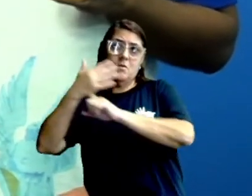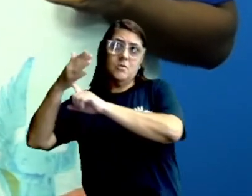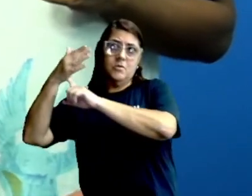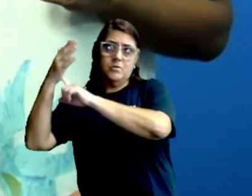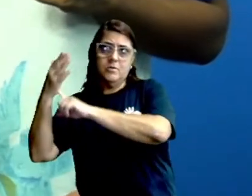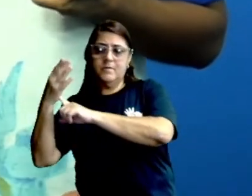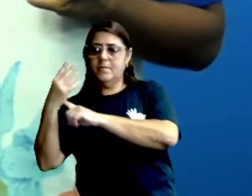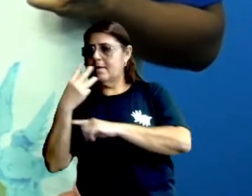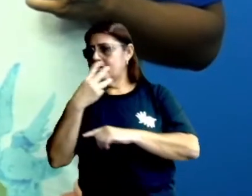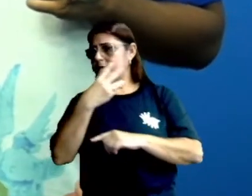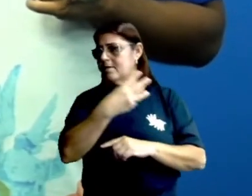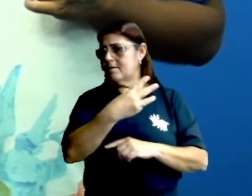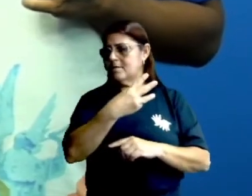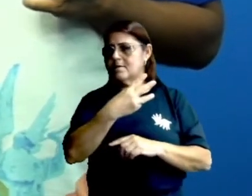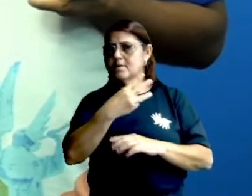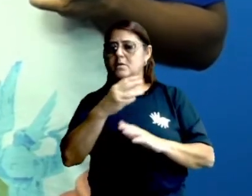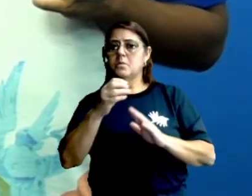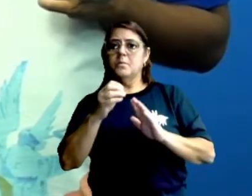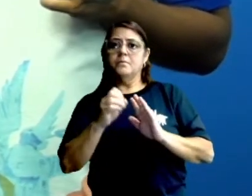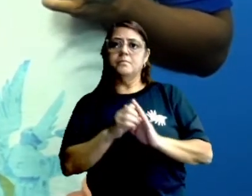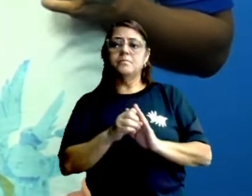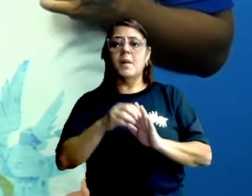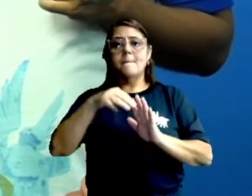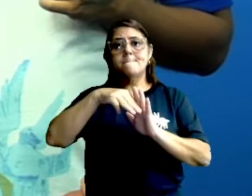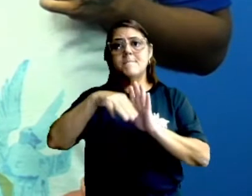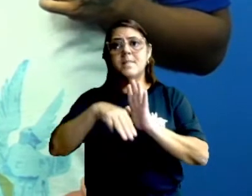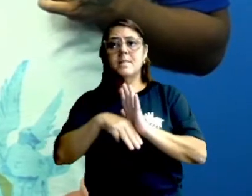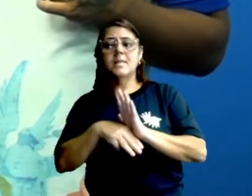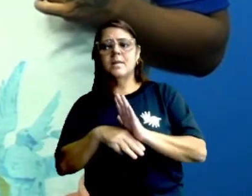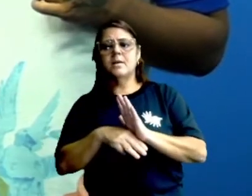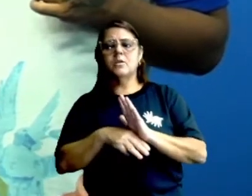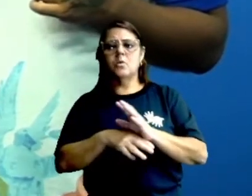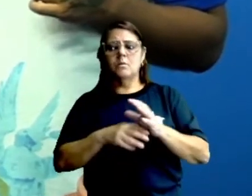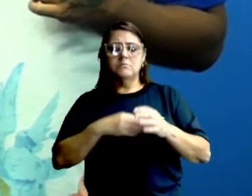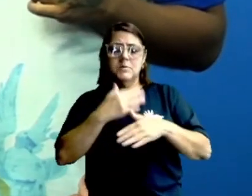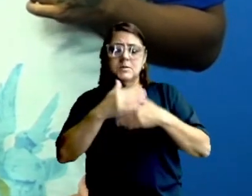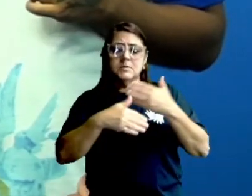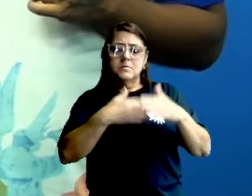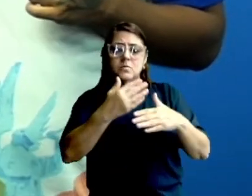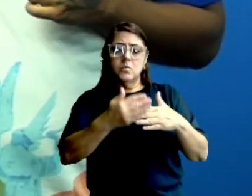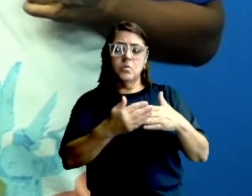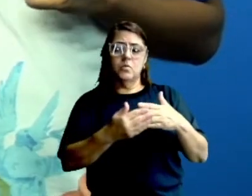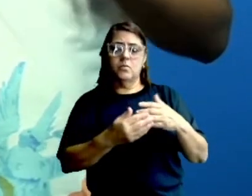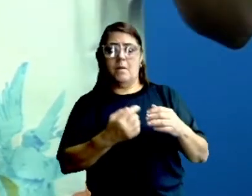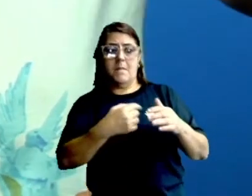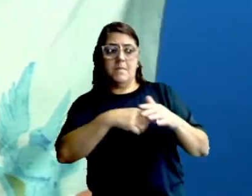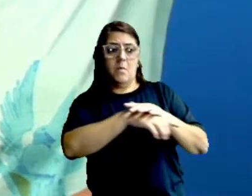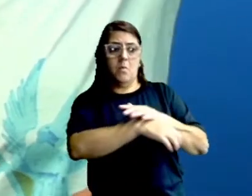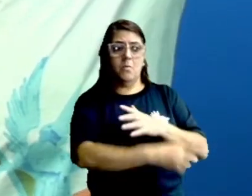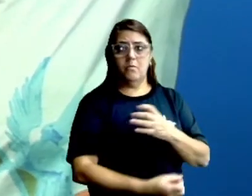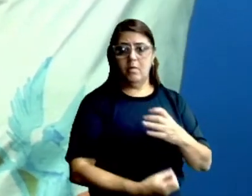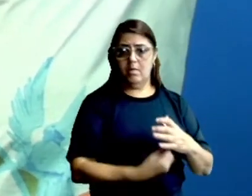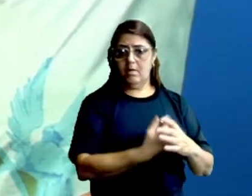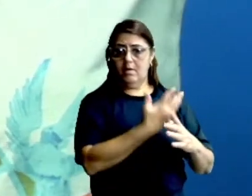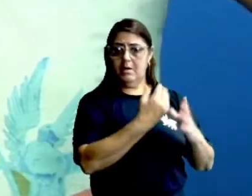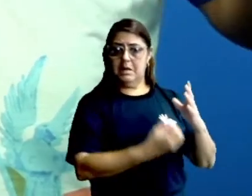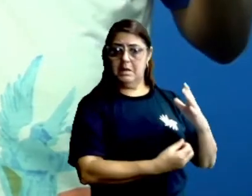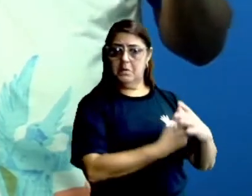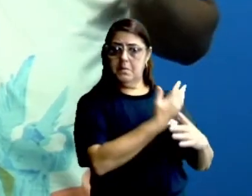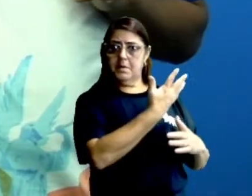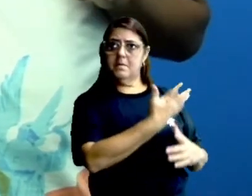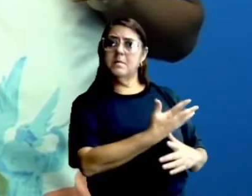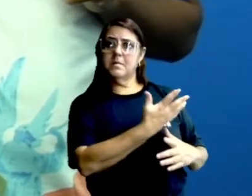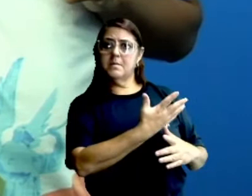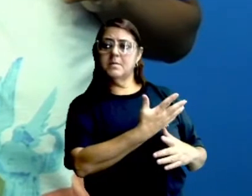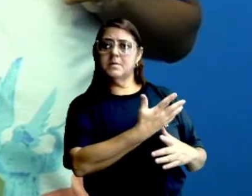do terceiro milênio, por volta do terceiro milênio, é desenvolvida uma intensa agricultura nessas regiões, tanto na região andina